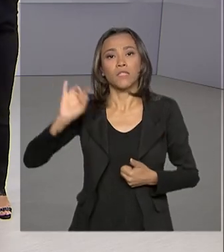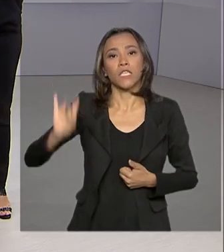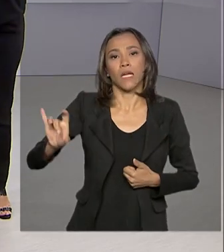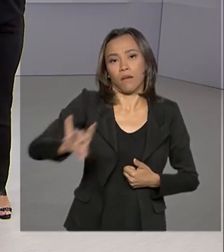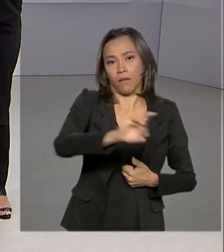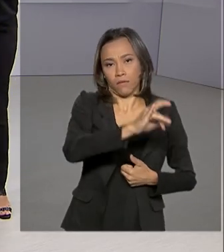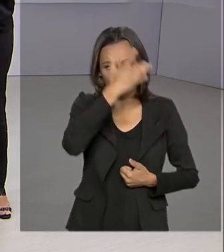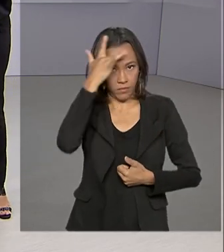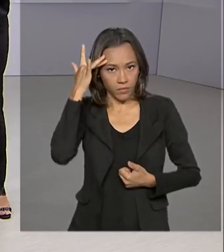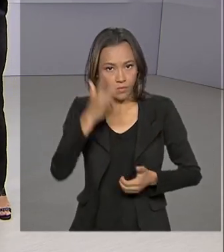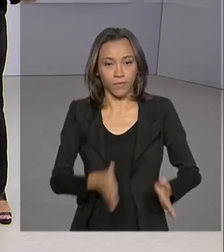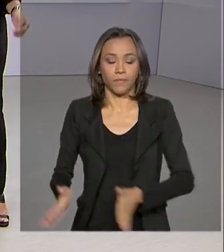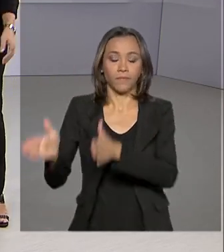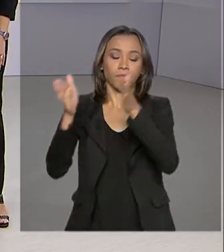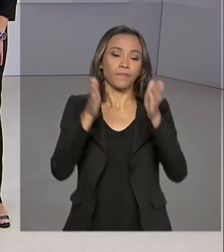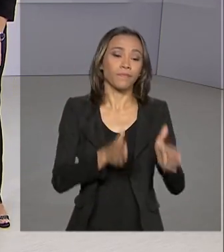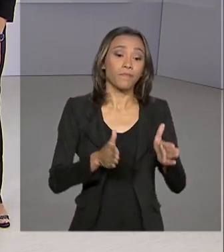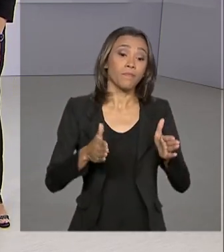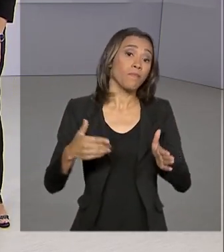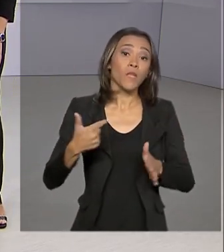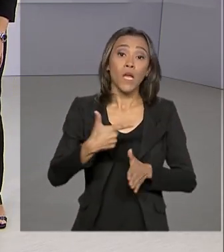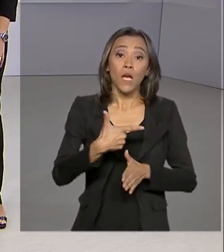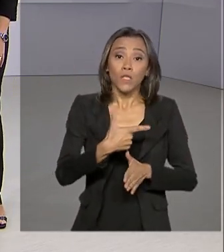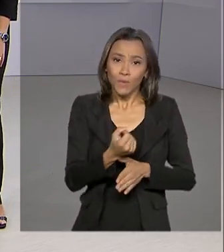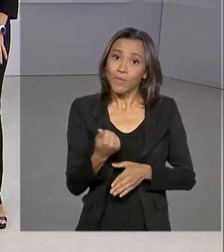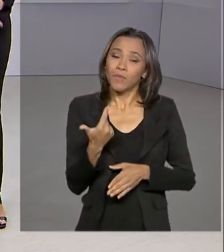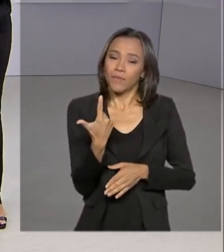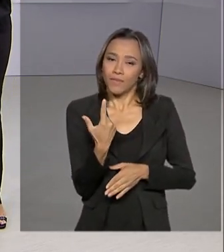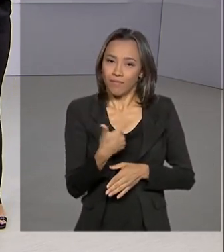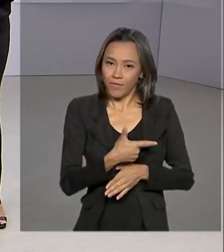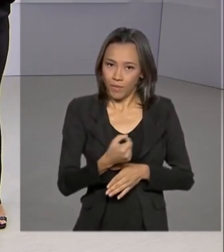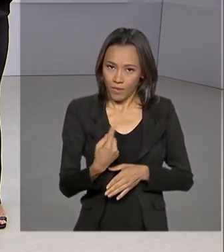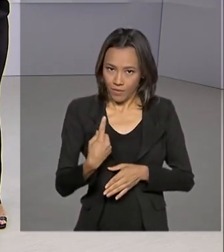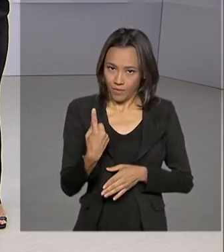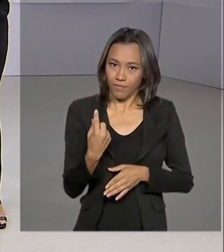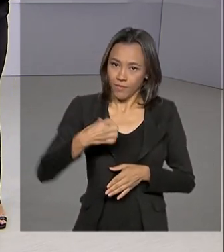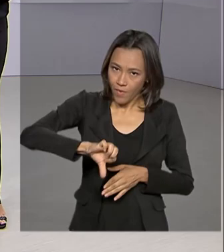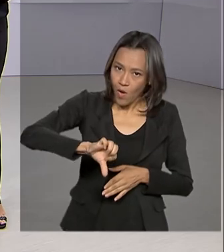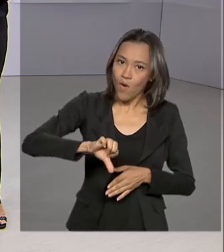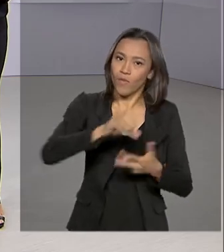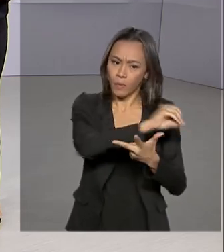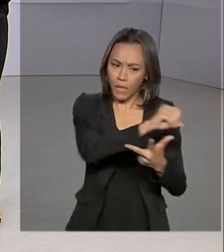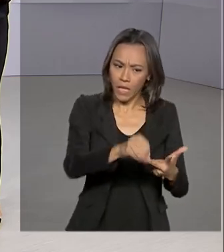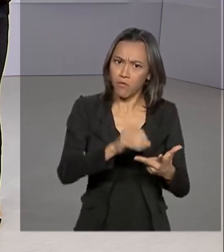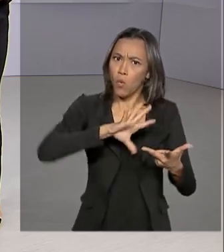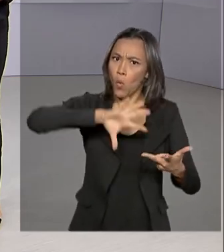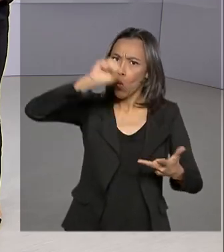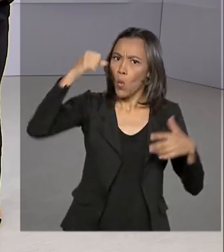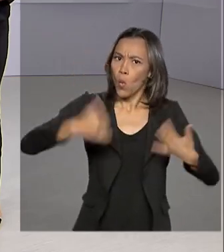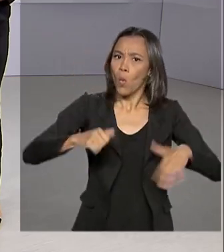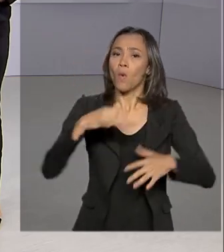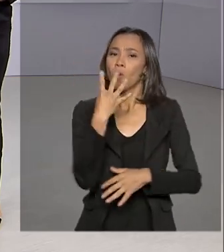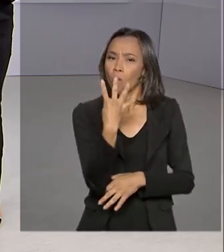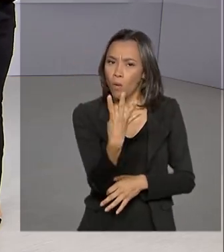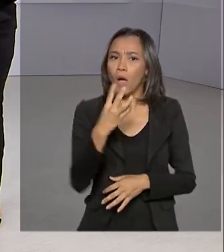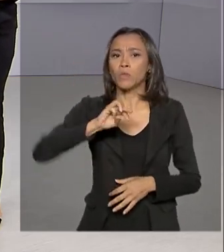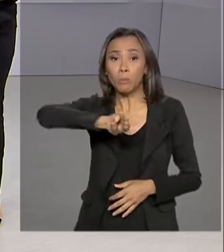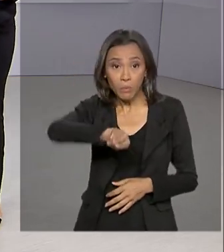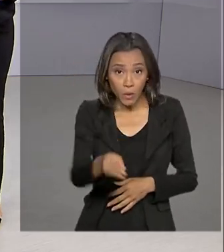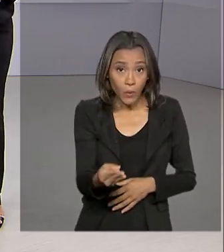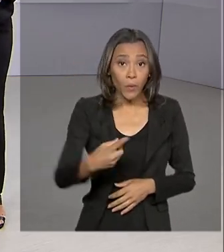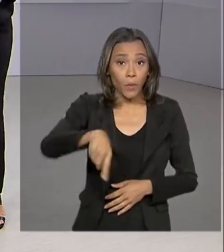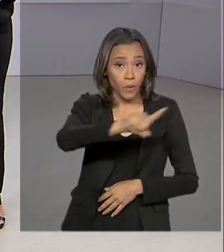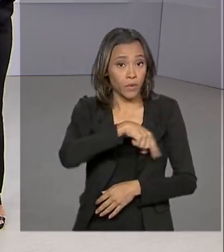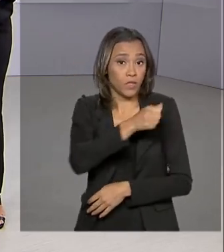E a edição de 2019 do Enem teve participação recorde, com quase 4 milhões de estudantes. A